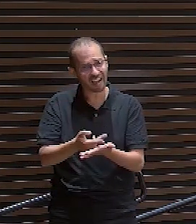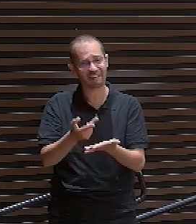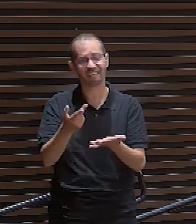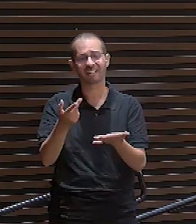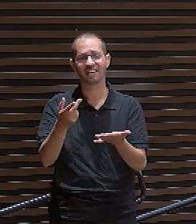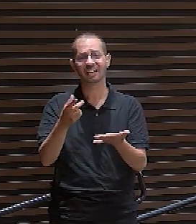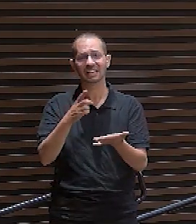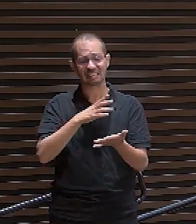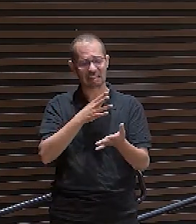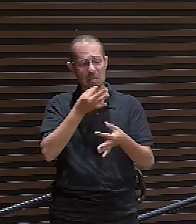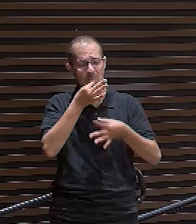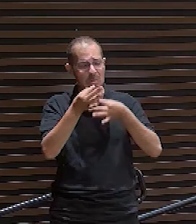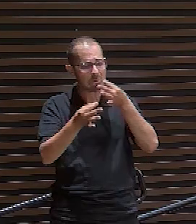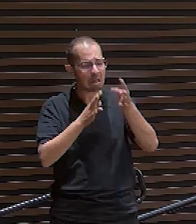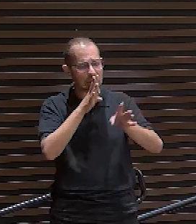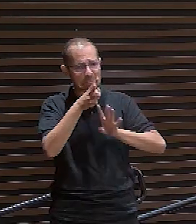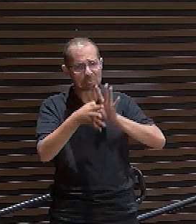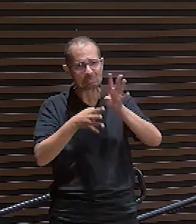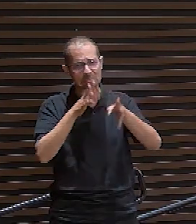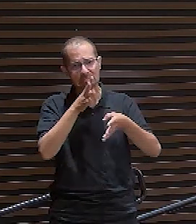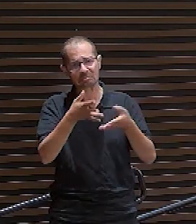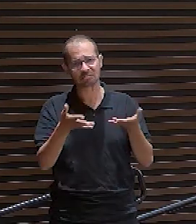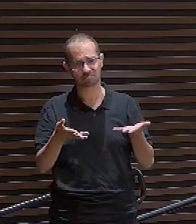recebe críticas.